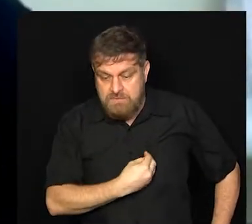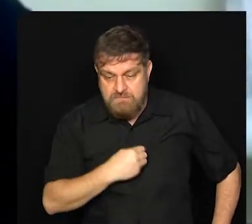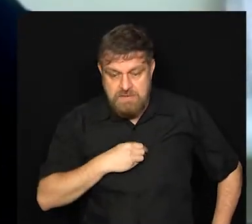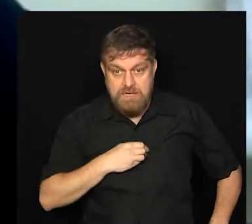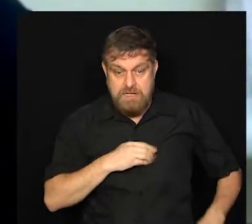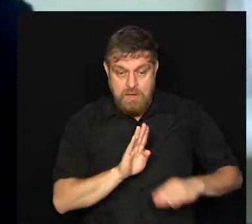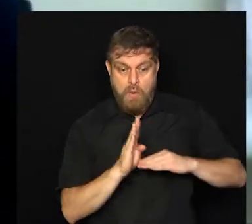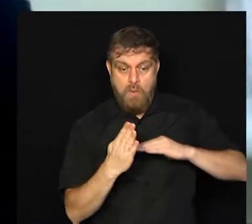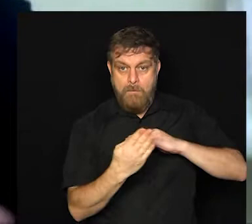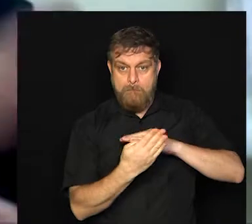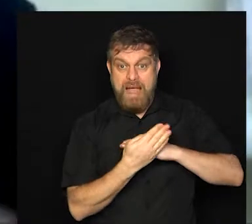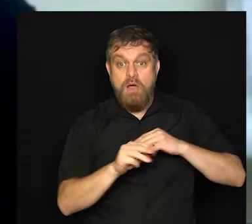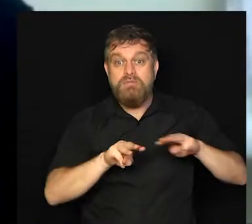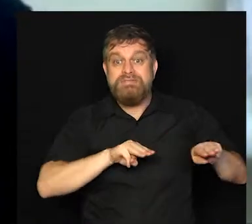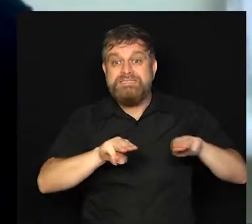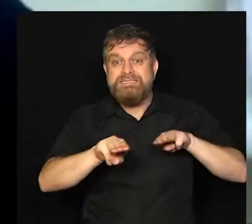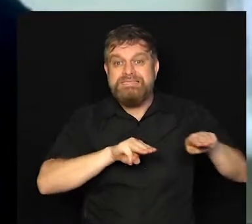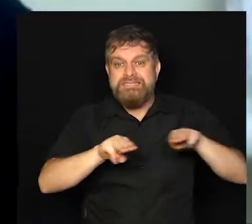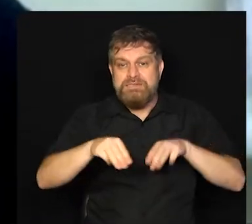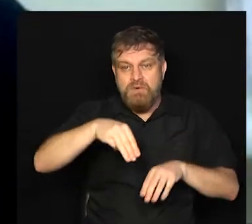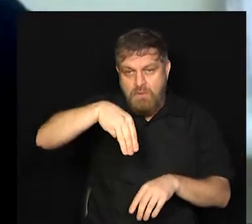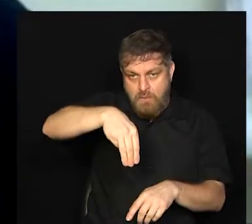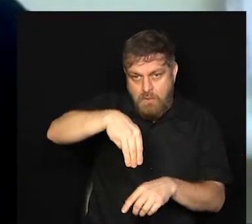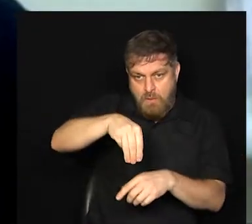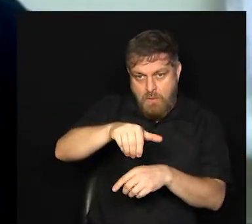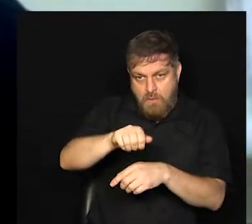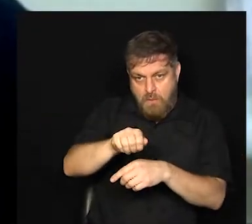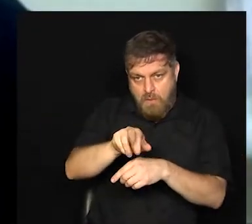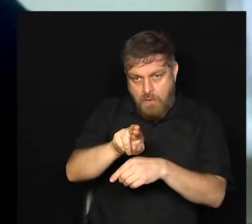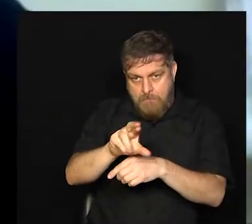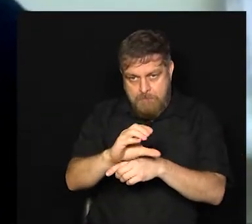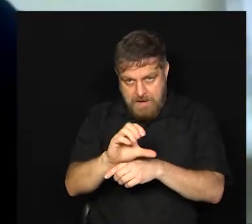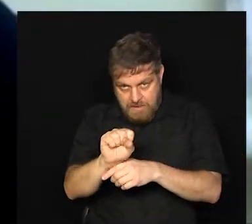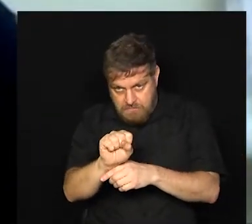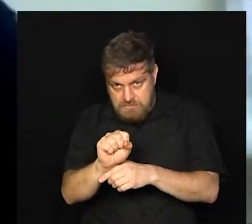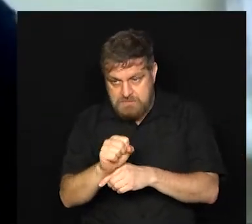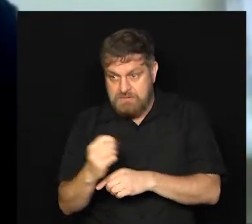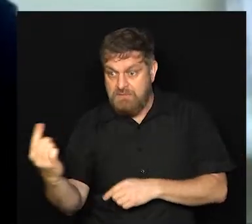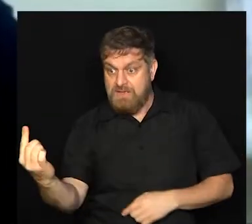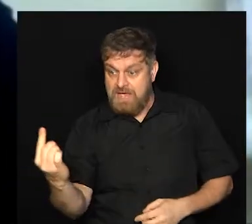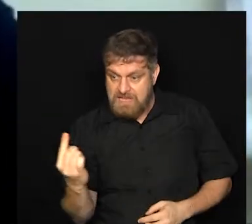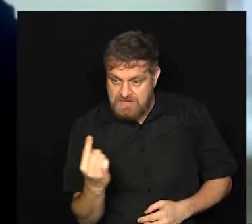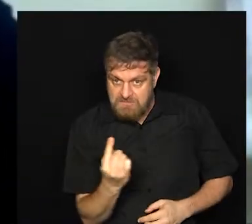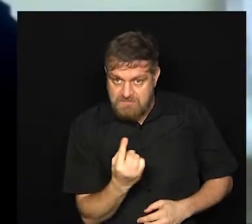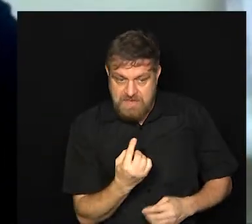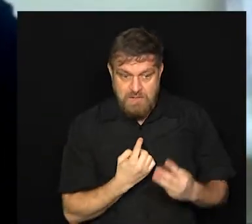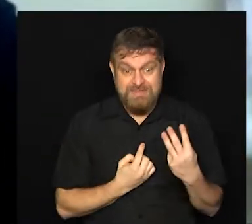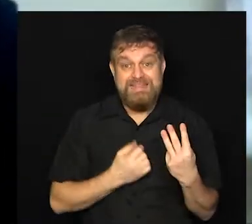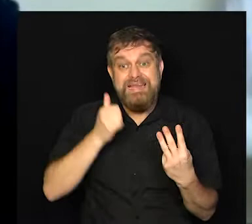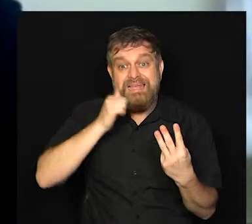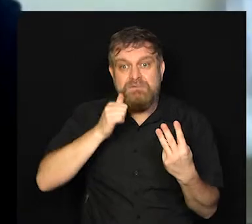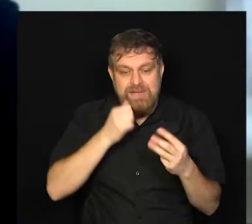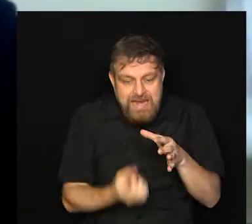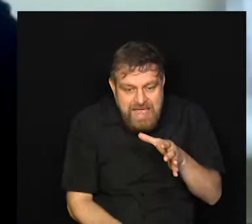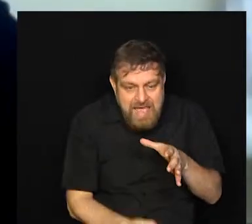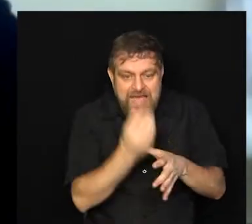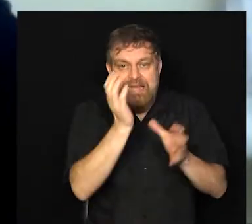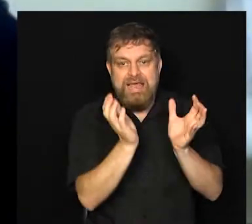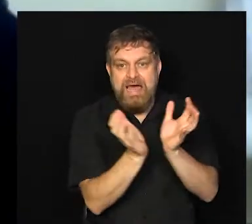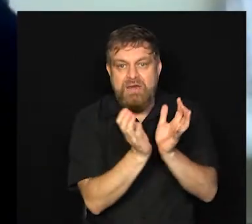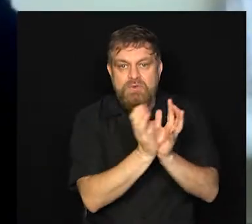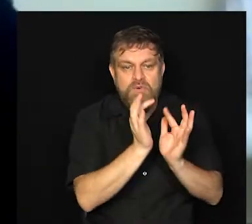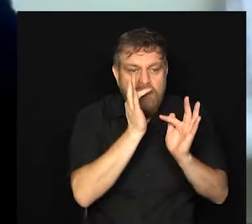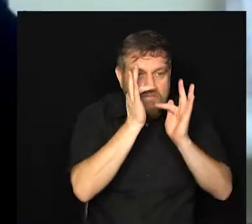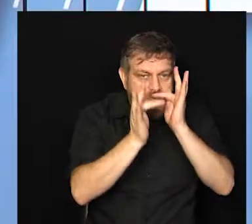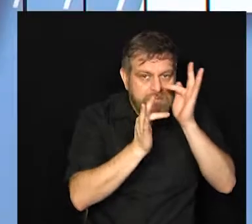São Marcos. Então, elas vieram para cá para fazer um trabalho preventivo, e assim nasceu o Grupo Primavera, com 3 mulheres e 6